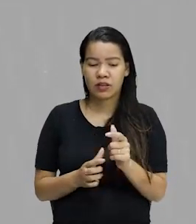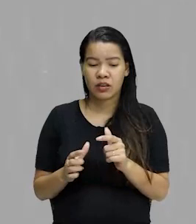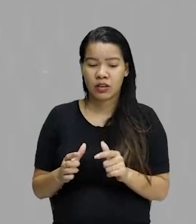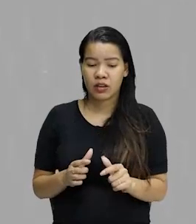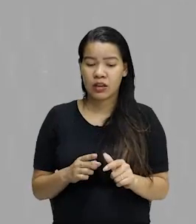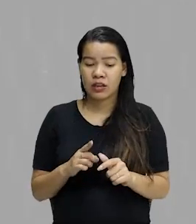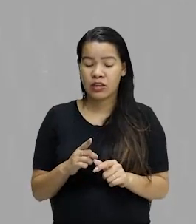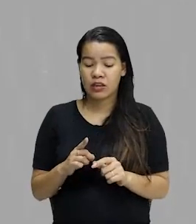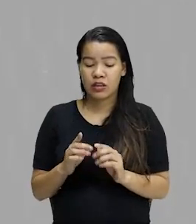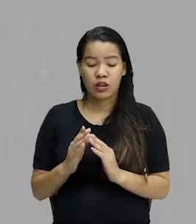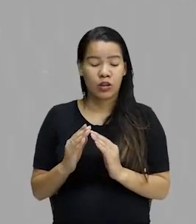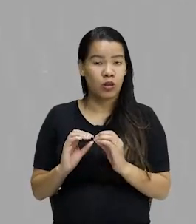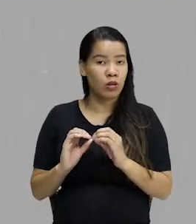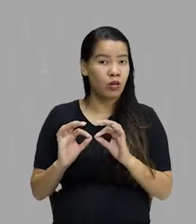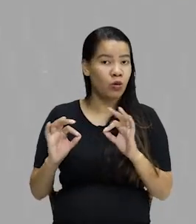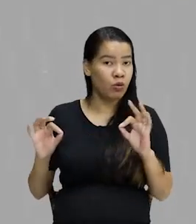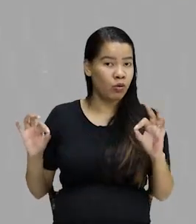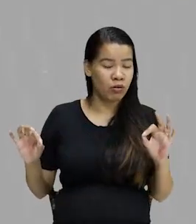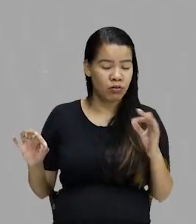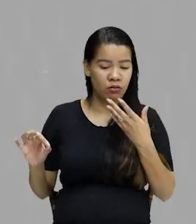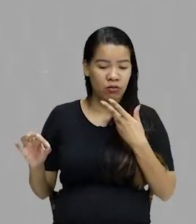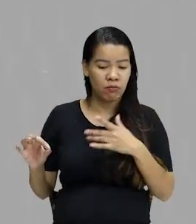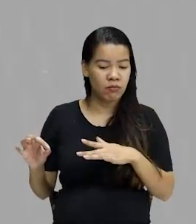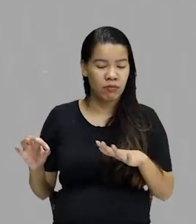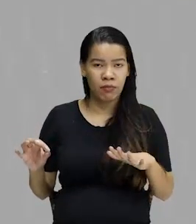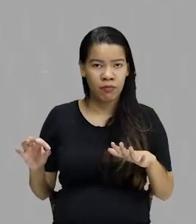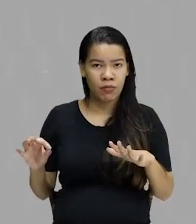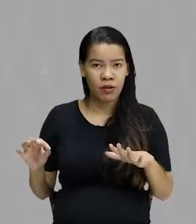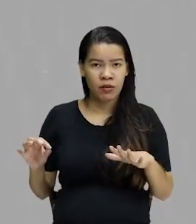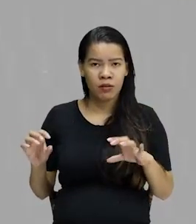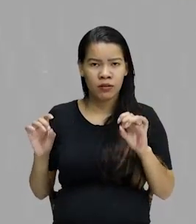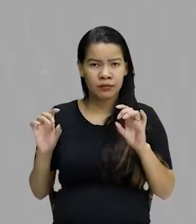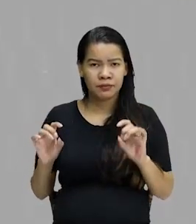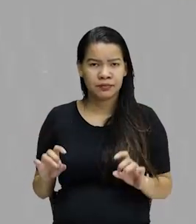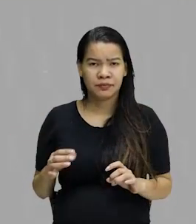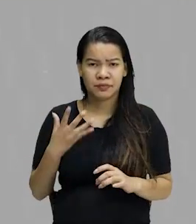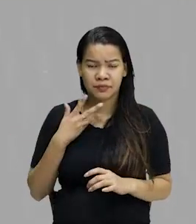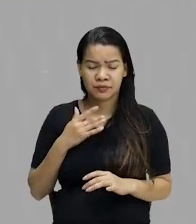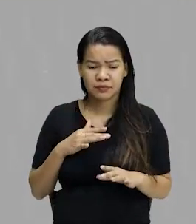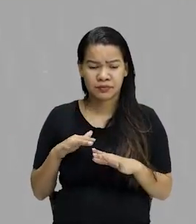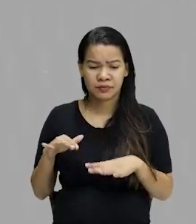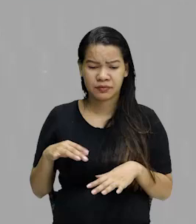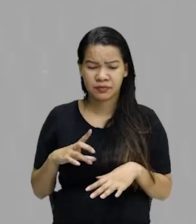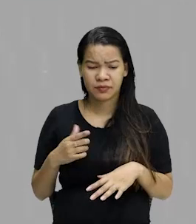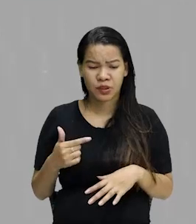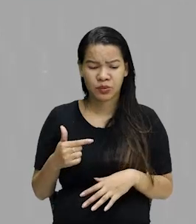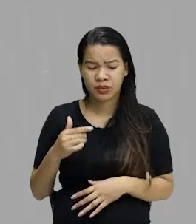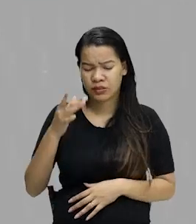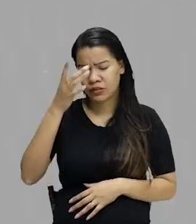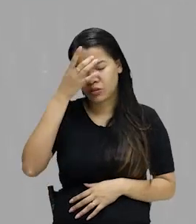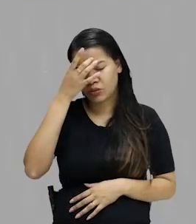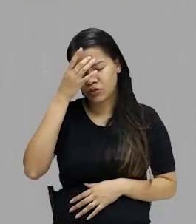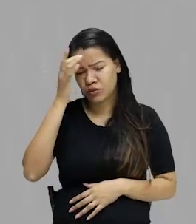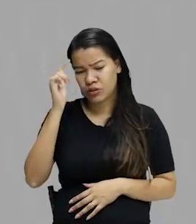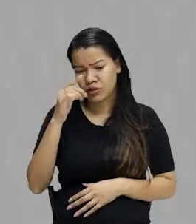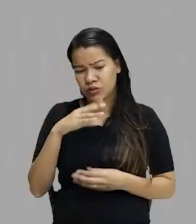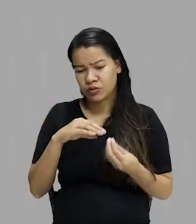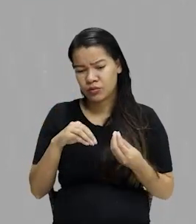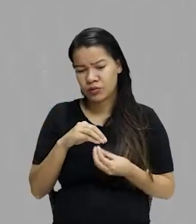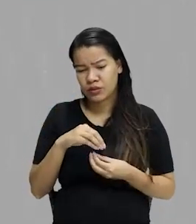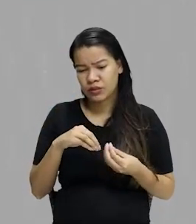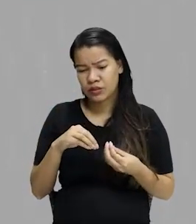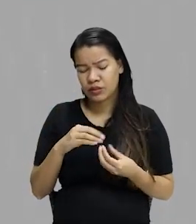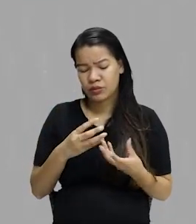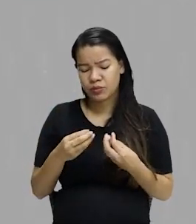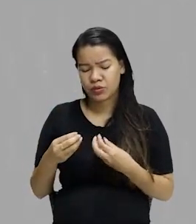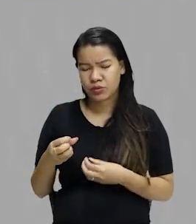das crianças. Especialmente as crianças, né, elas não têm muita noção dessa substância. E